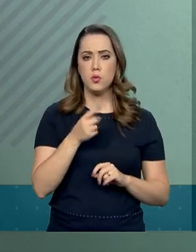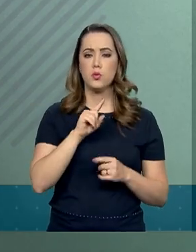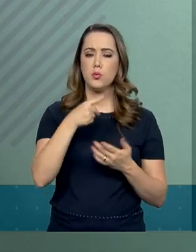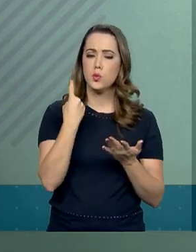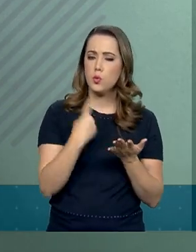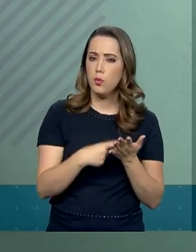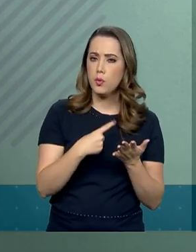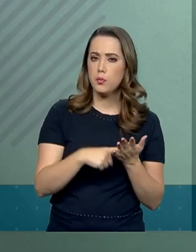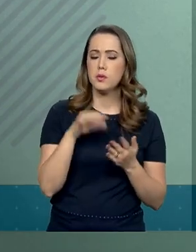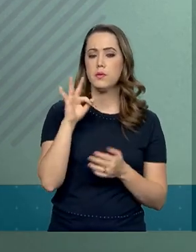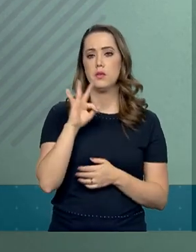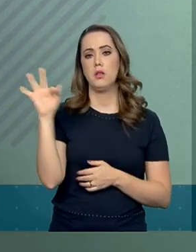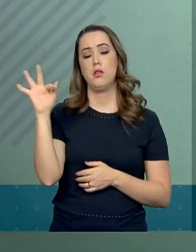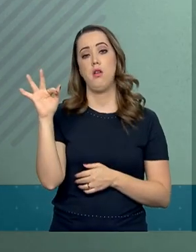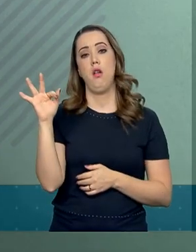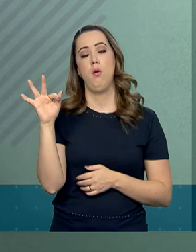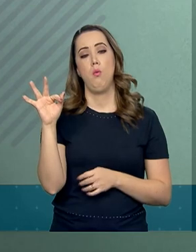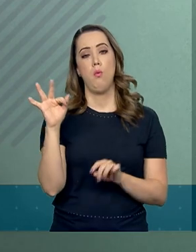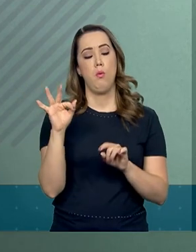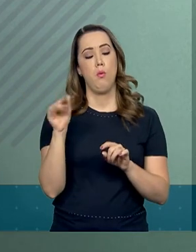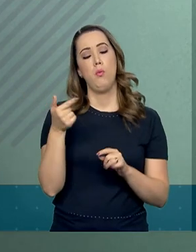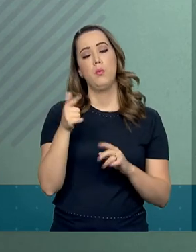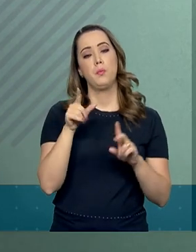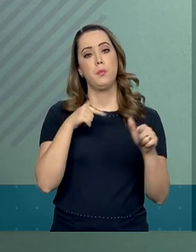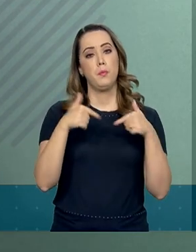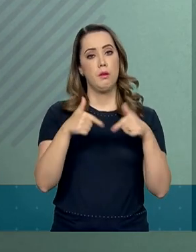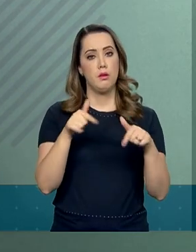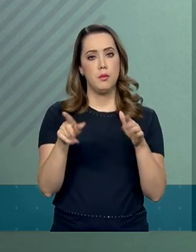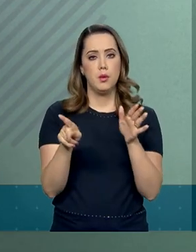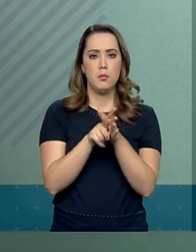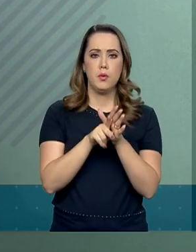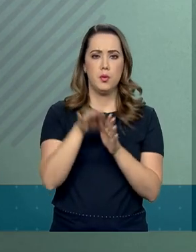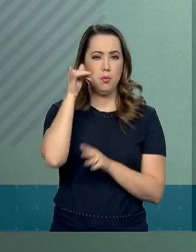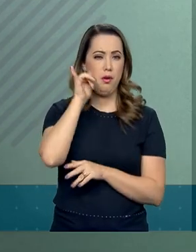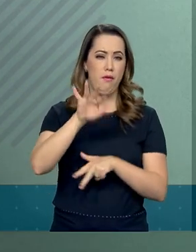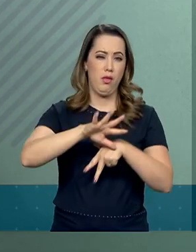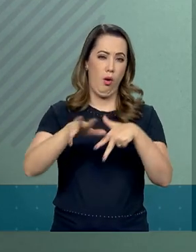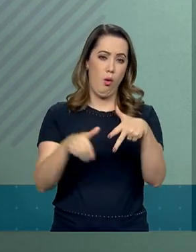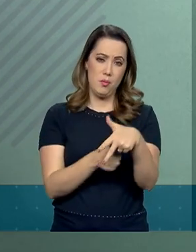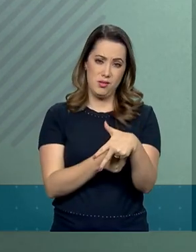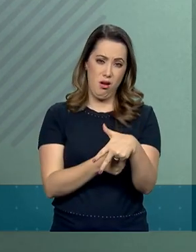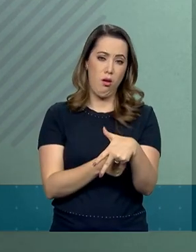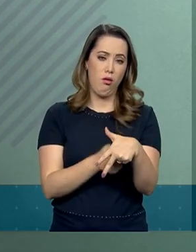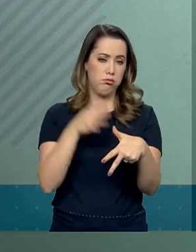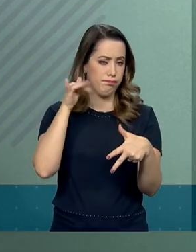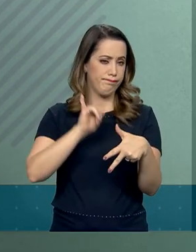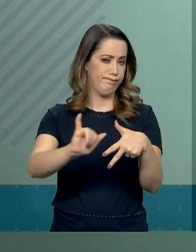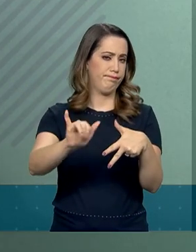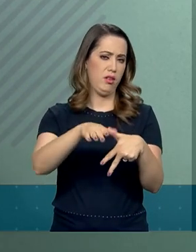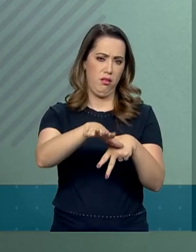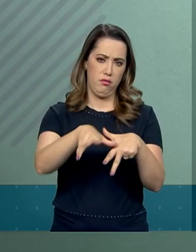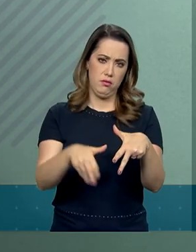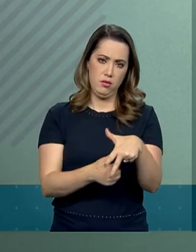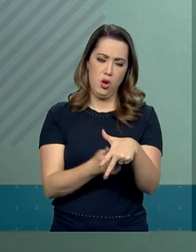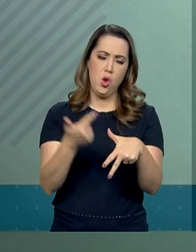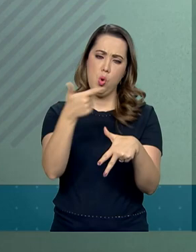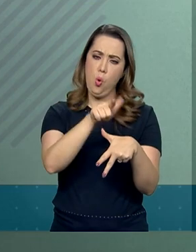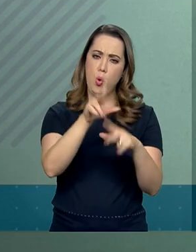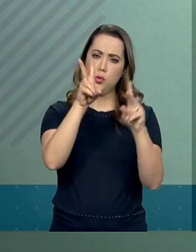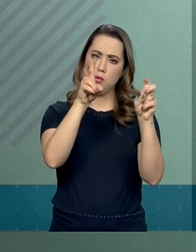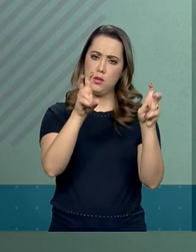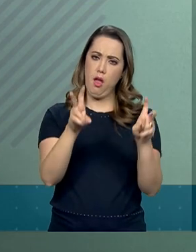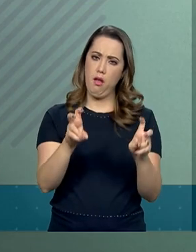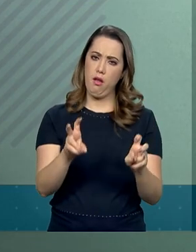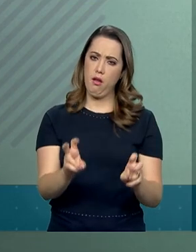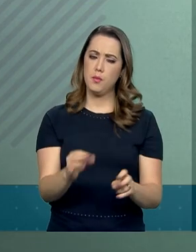federativo atividades relacionadas ao combate à corrupção dentre outros temas que estão neste nível